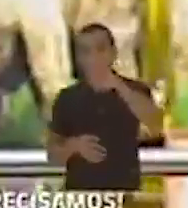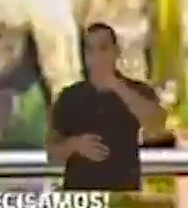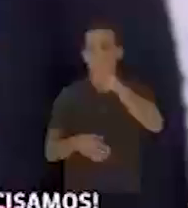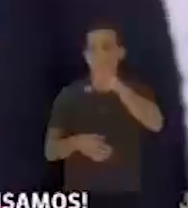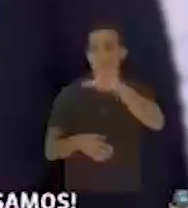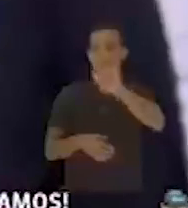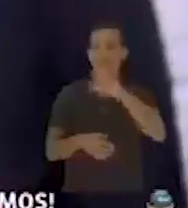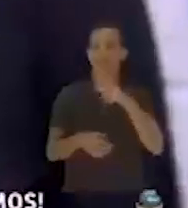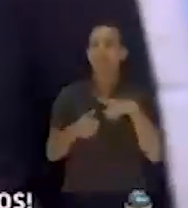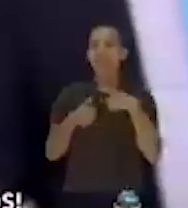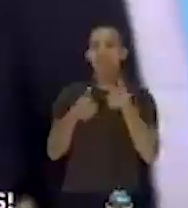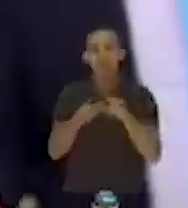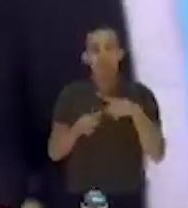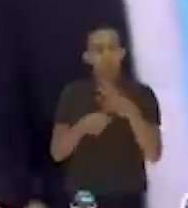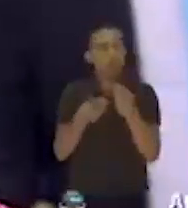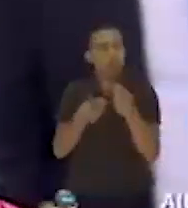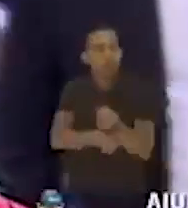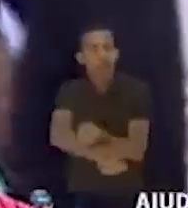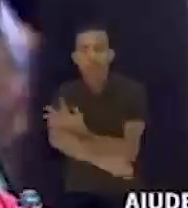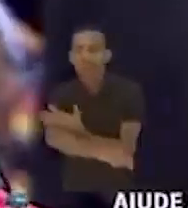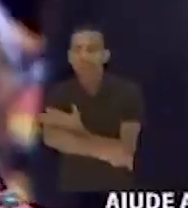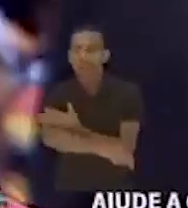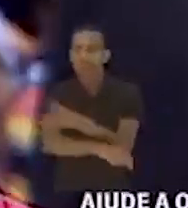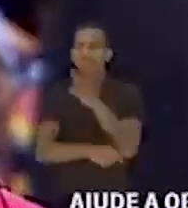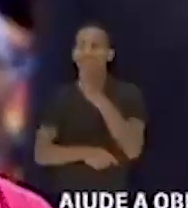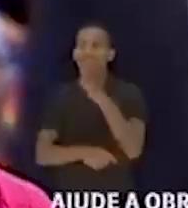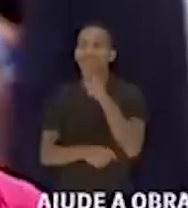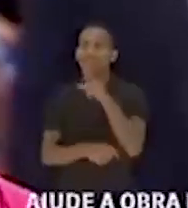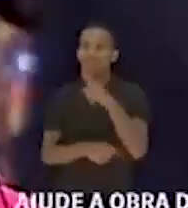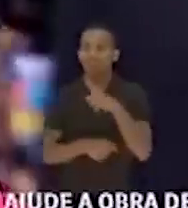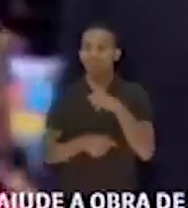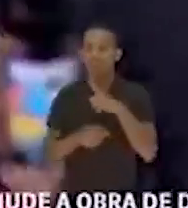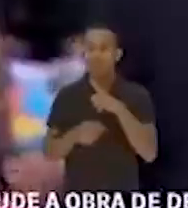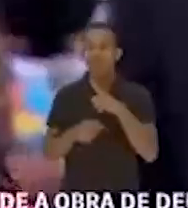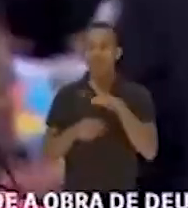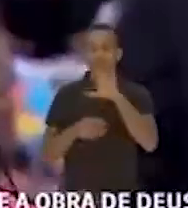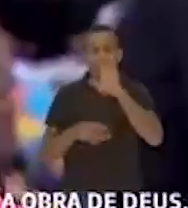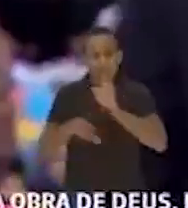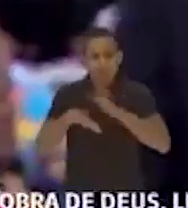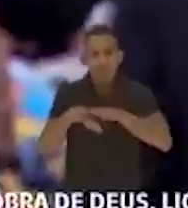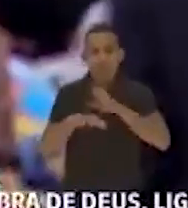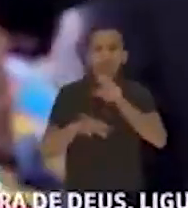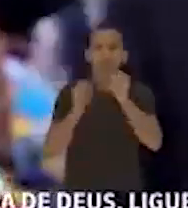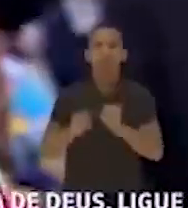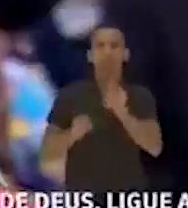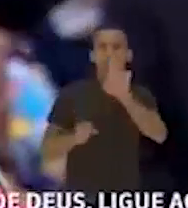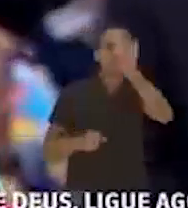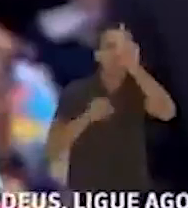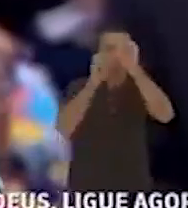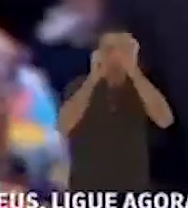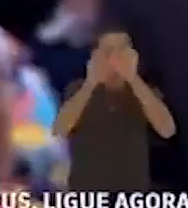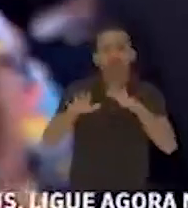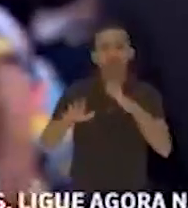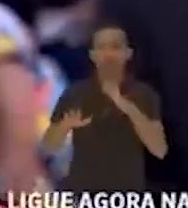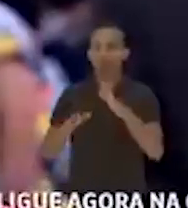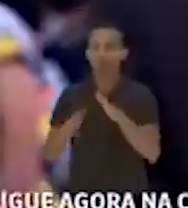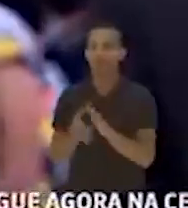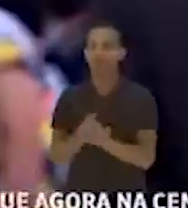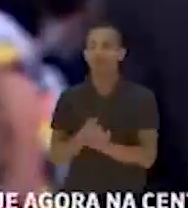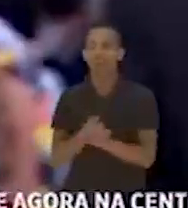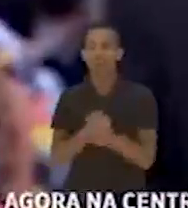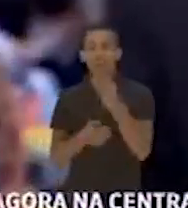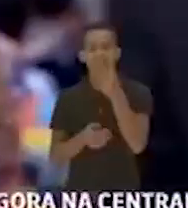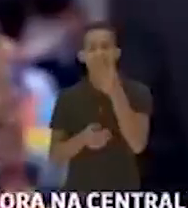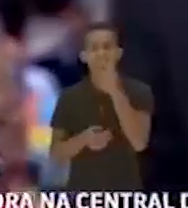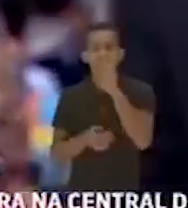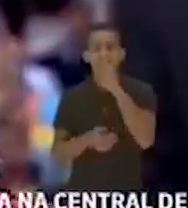muito emocionada. Você foi resgatada pelo poder de Deus, é isso? Pelo poder de Deus. Quantos quilos você pesava? 35